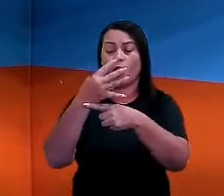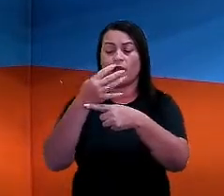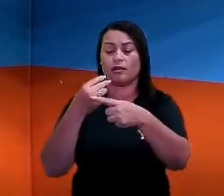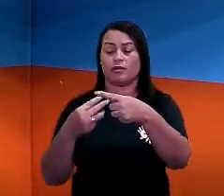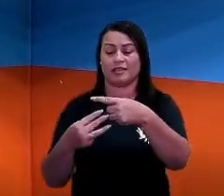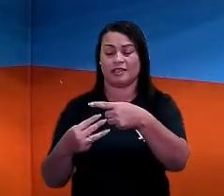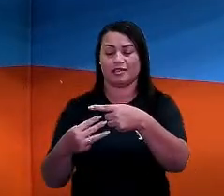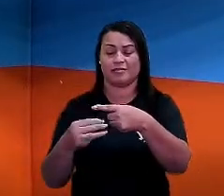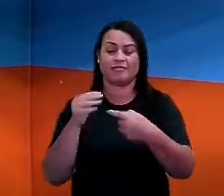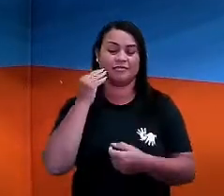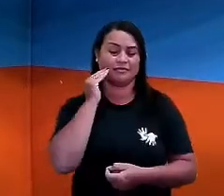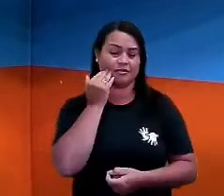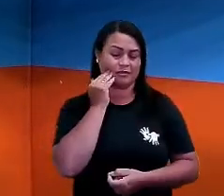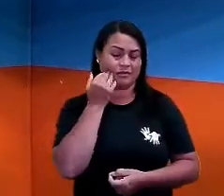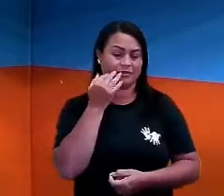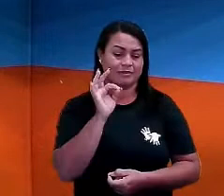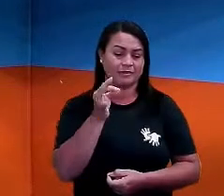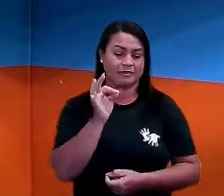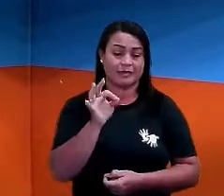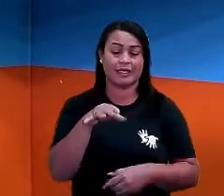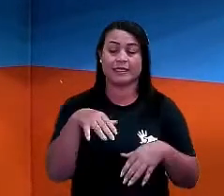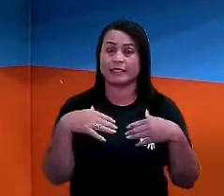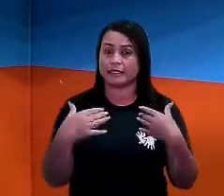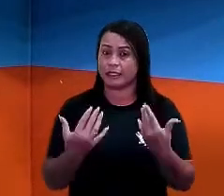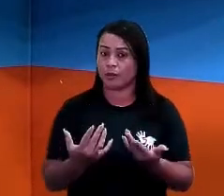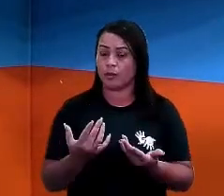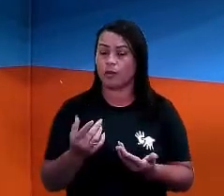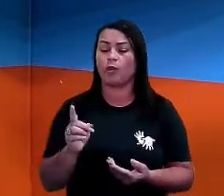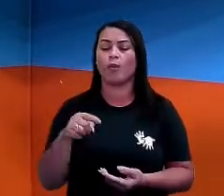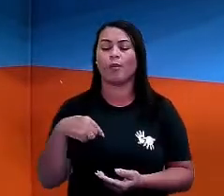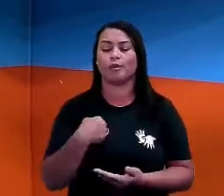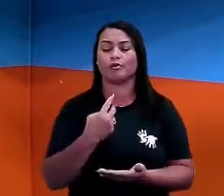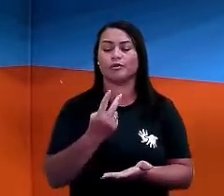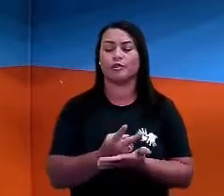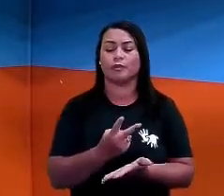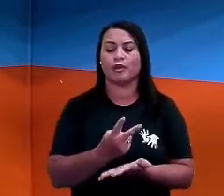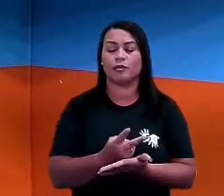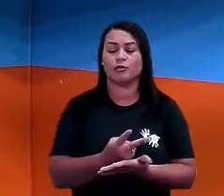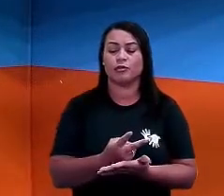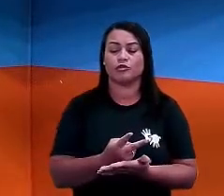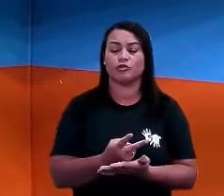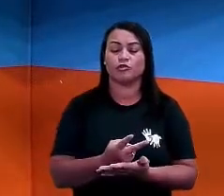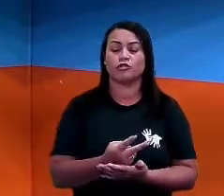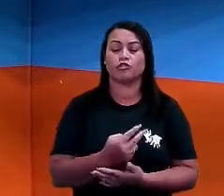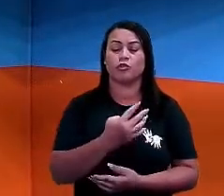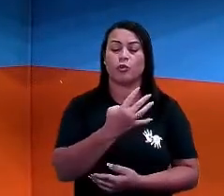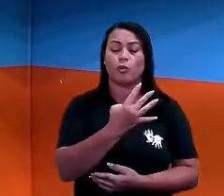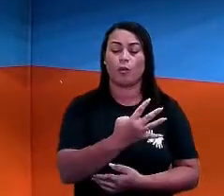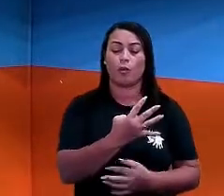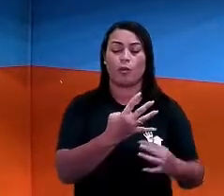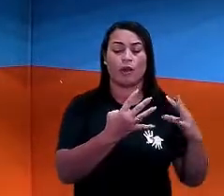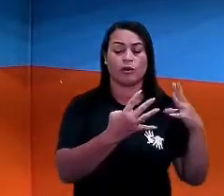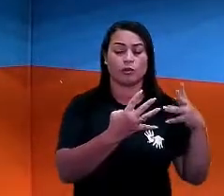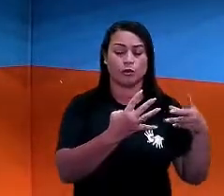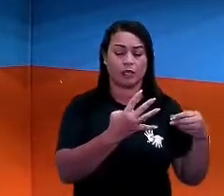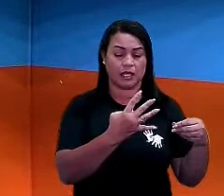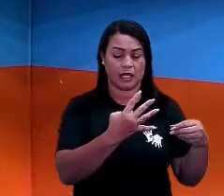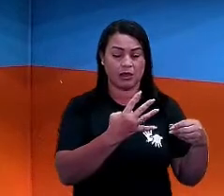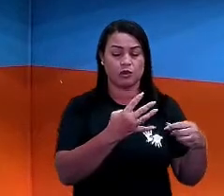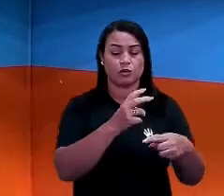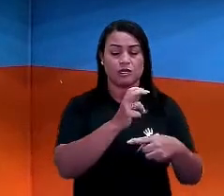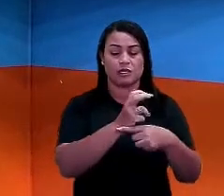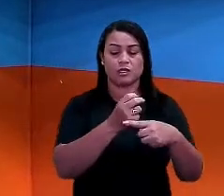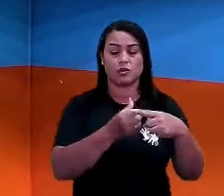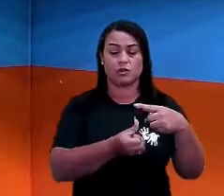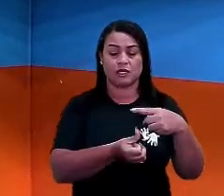4/3, tá certo? E aí a gente continua. 4 inteiros sobre 5/6,